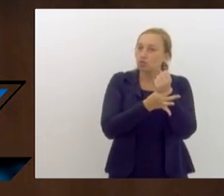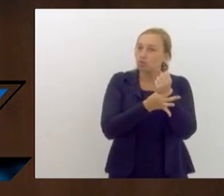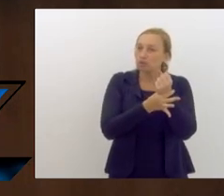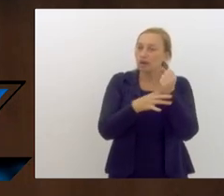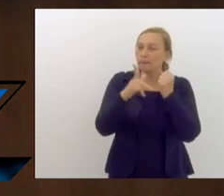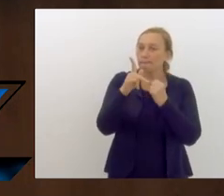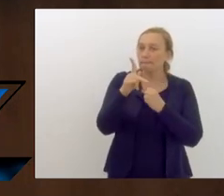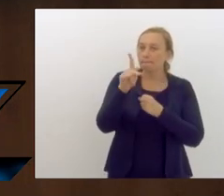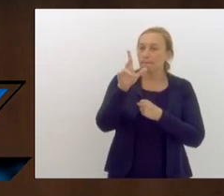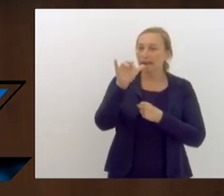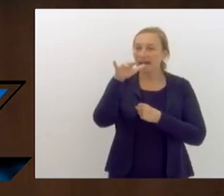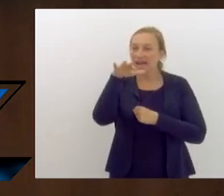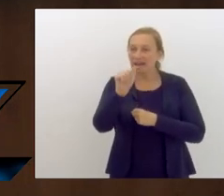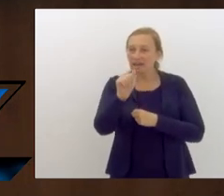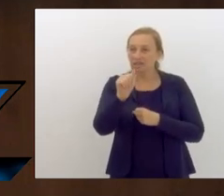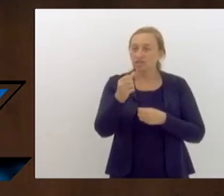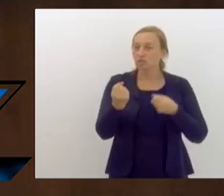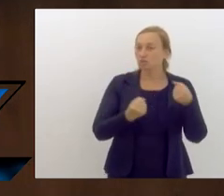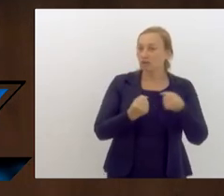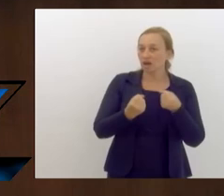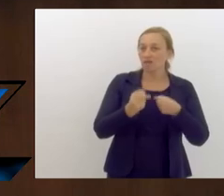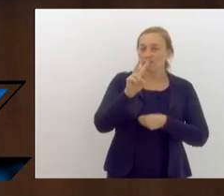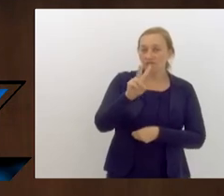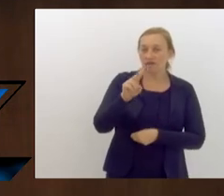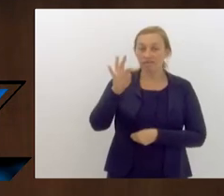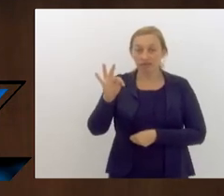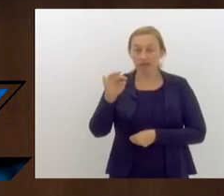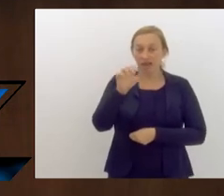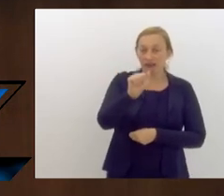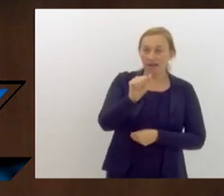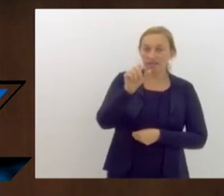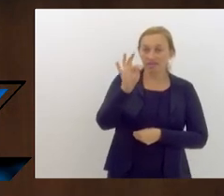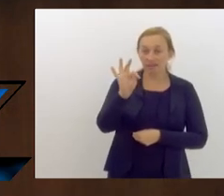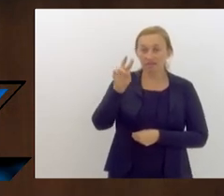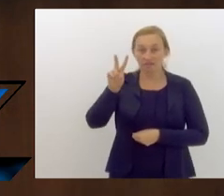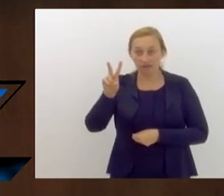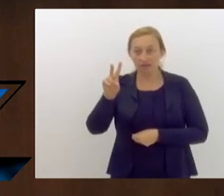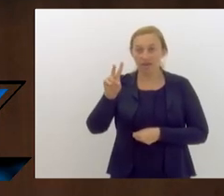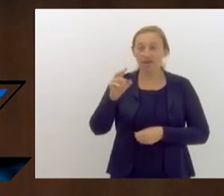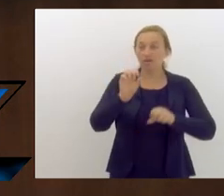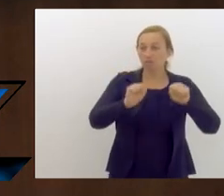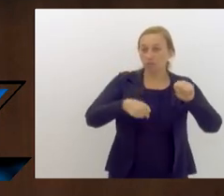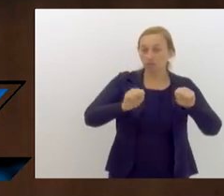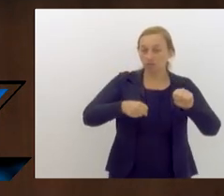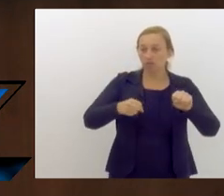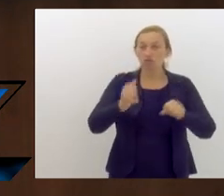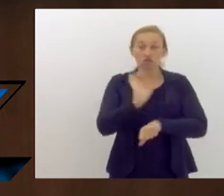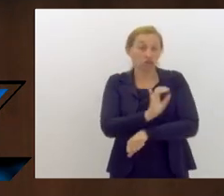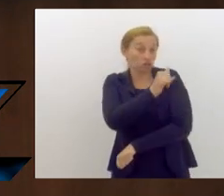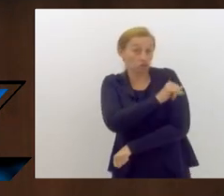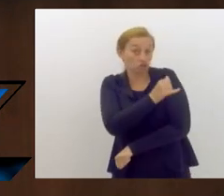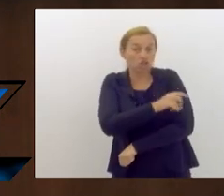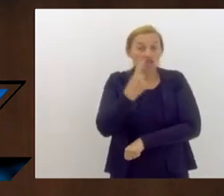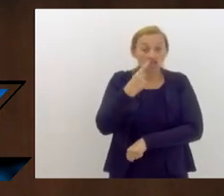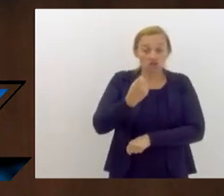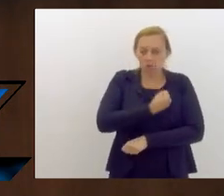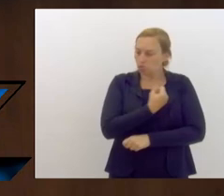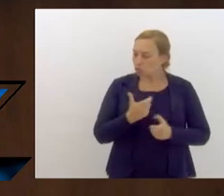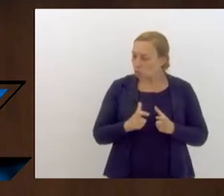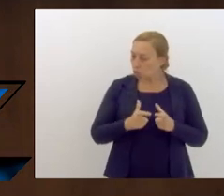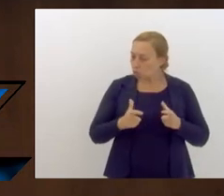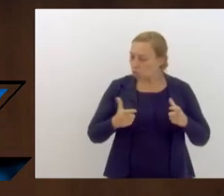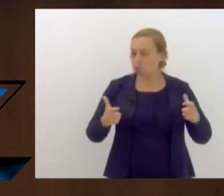emplacamento dos veículos uvt a TV quadriciclos no estado do Rio de Janeiro a gente vê o crescimento